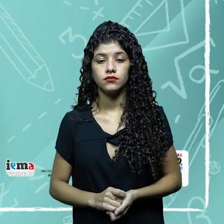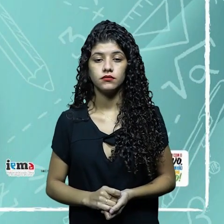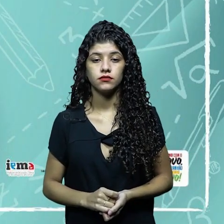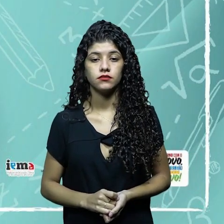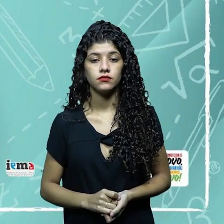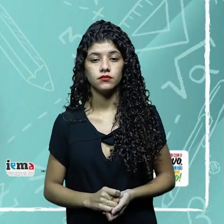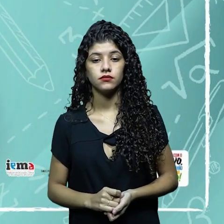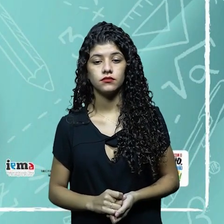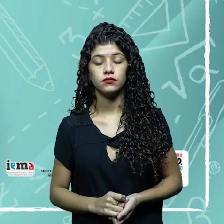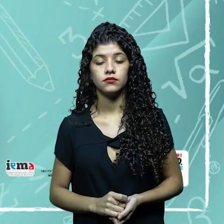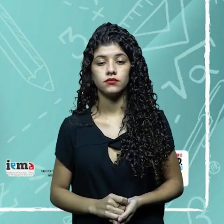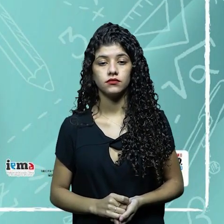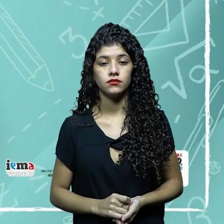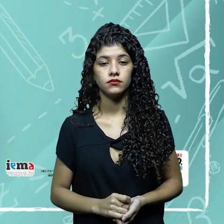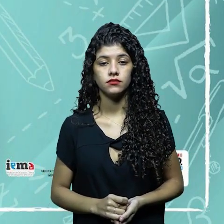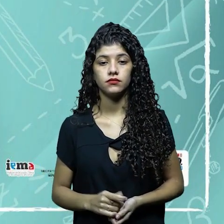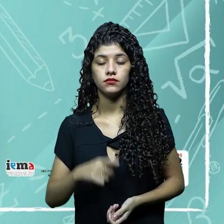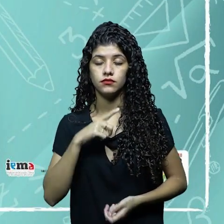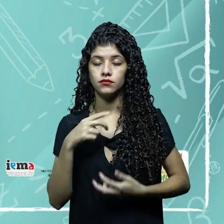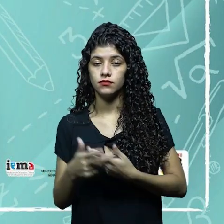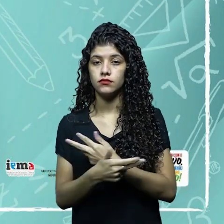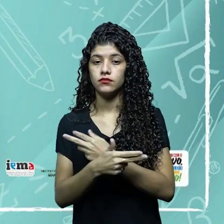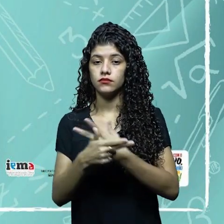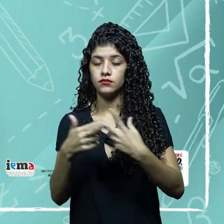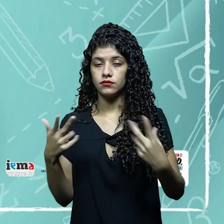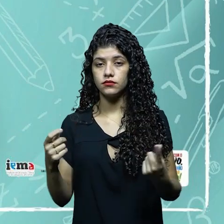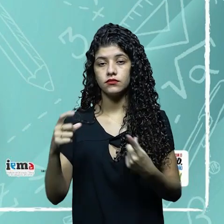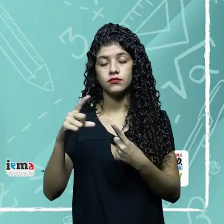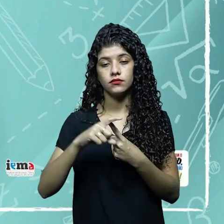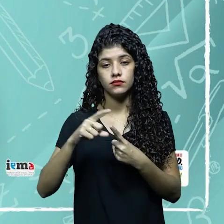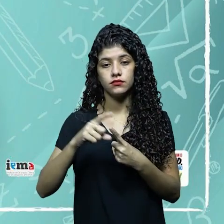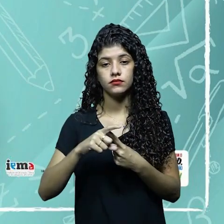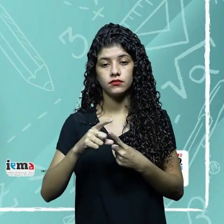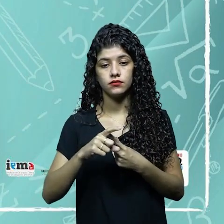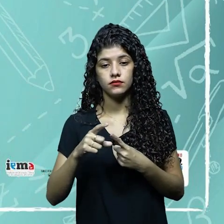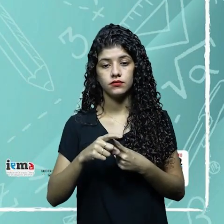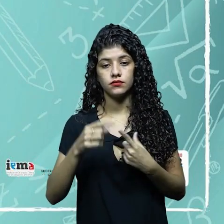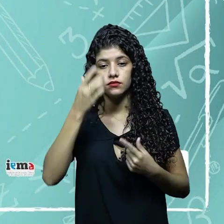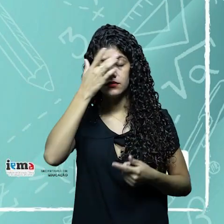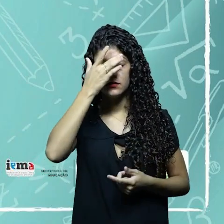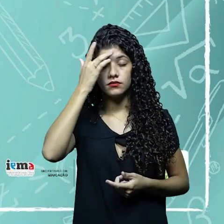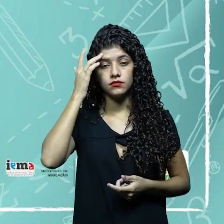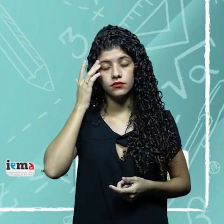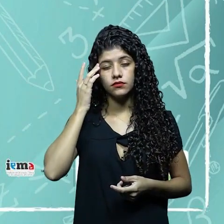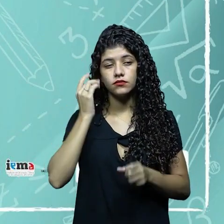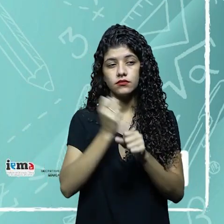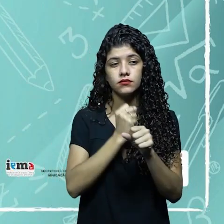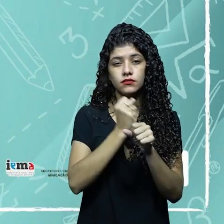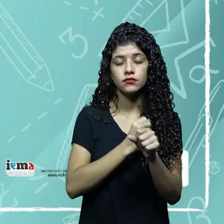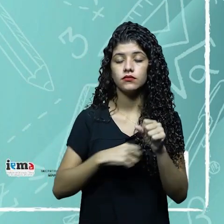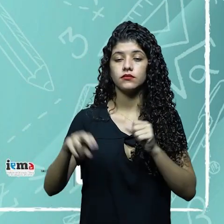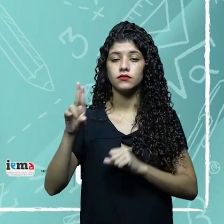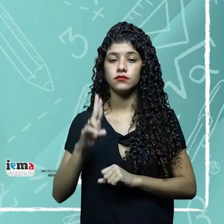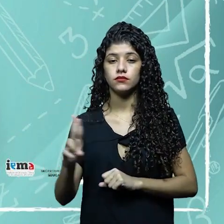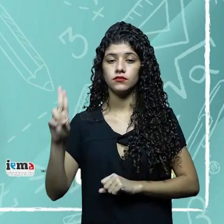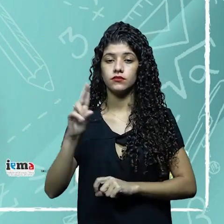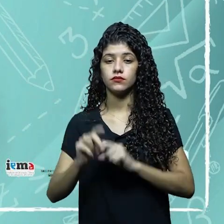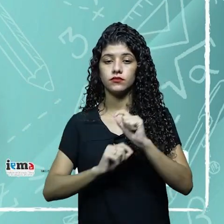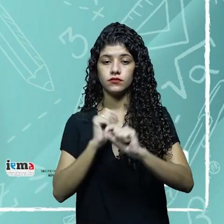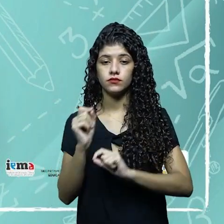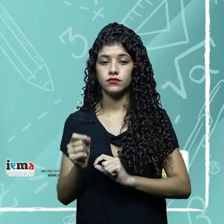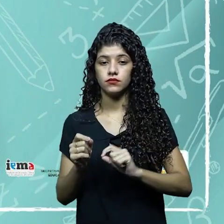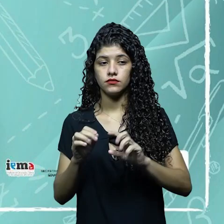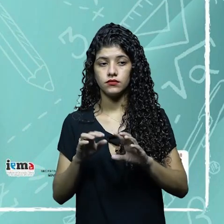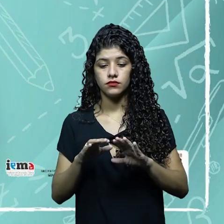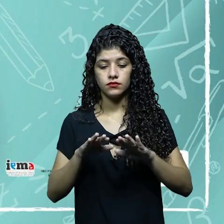gente, ele serve também. Existem vários tipos, né, de fazer. O pessoal de edificações usa muito para fazer